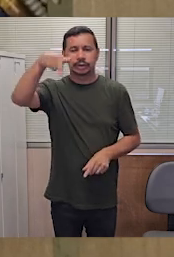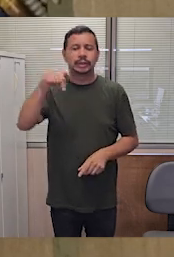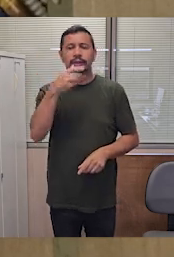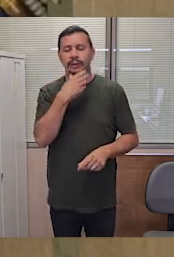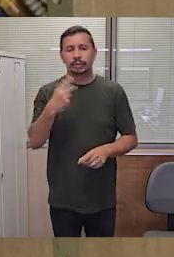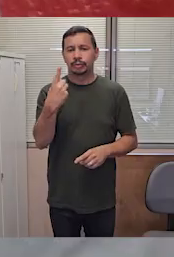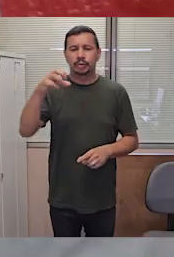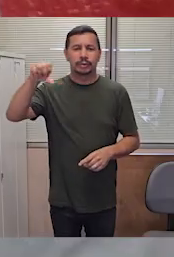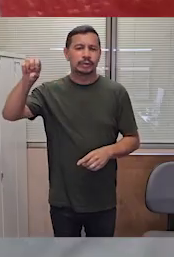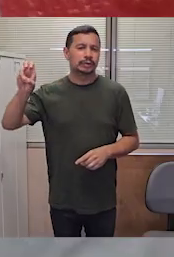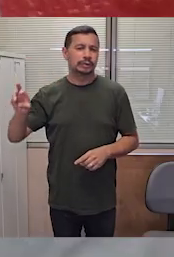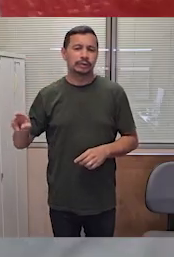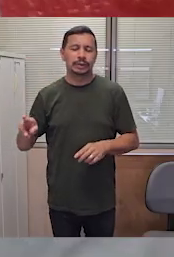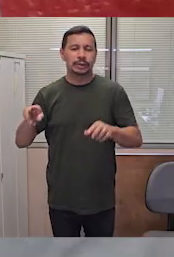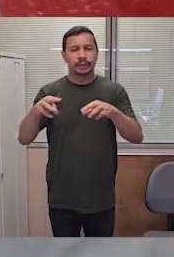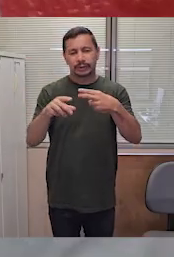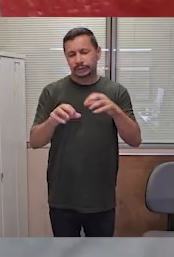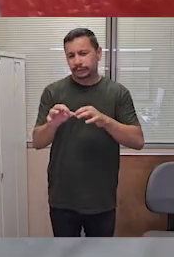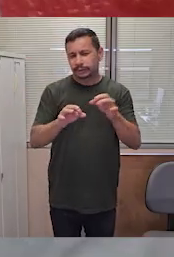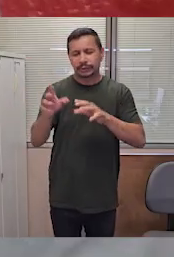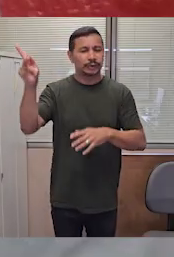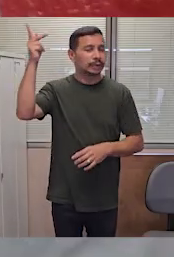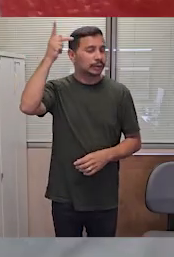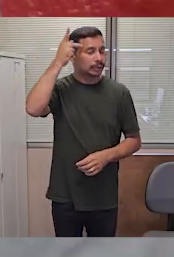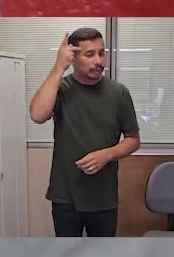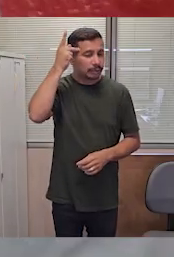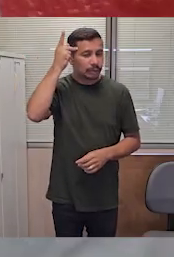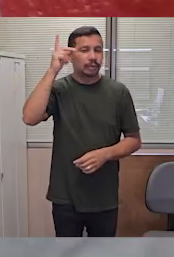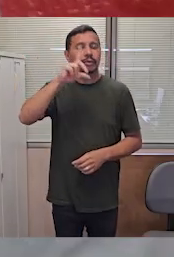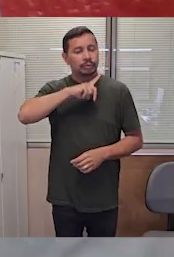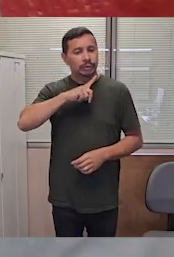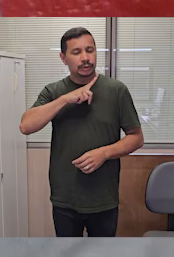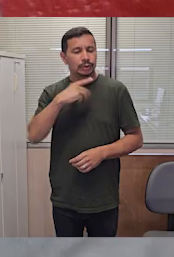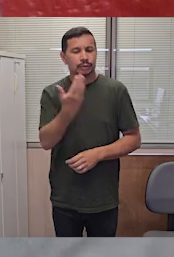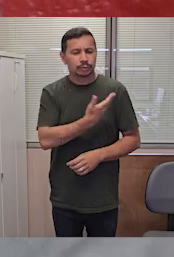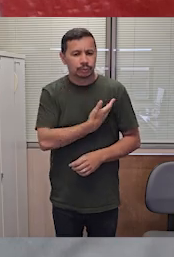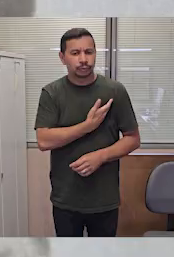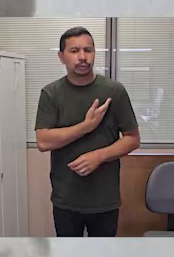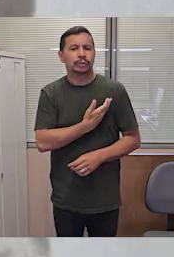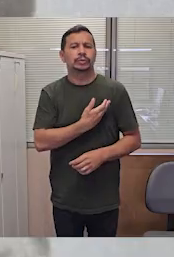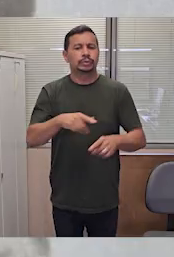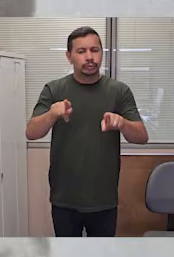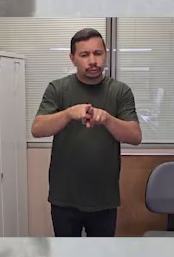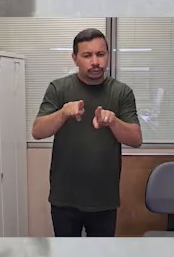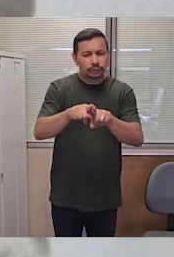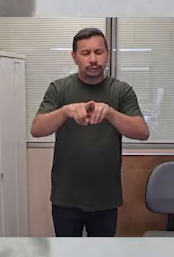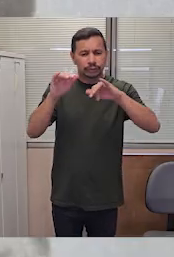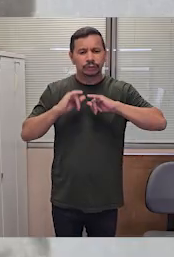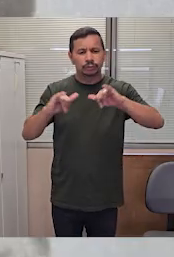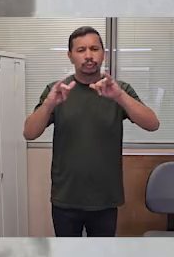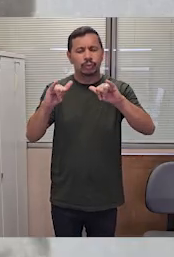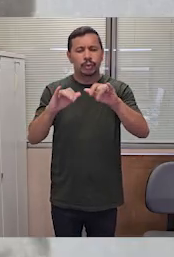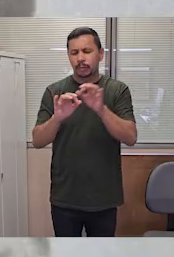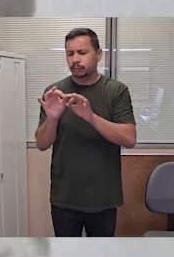de 1923, no bairro do Ipiranga, São Paulo, viveu sua infância no Cambuci, ao lado dos seus irmãos. Formado como ferramenteiro